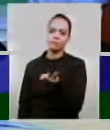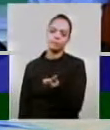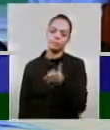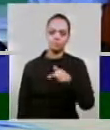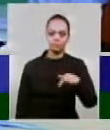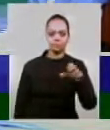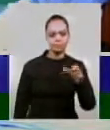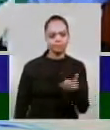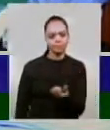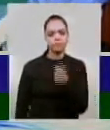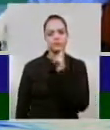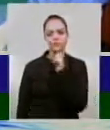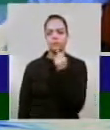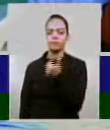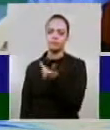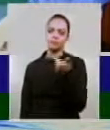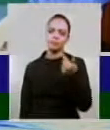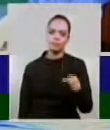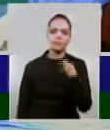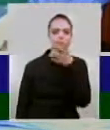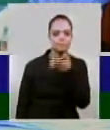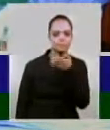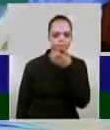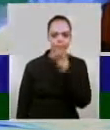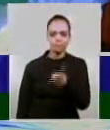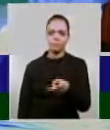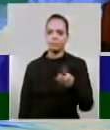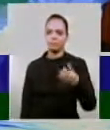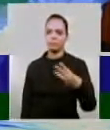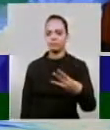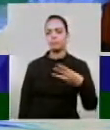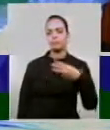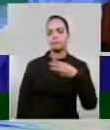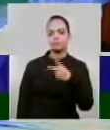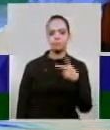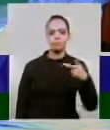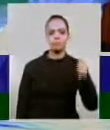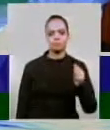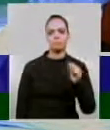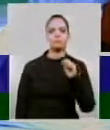11.676, de 27 de dezembro de 2013, Plano Plurianual, PPA